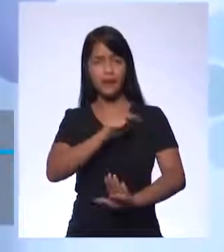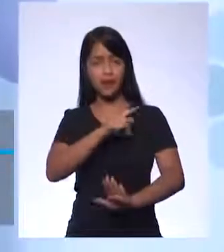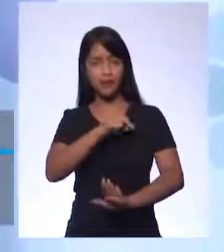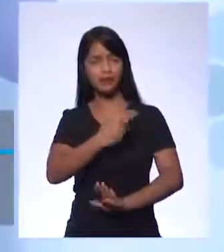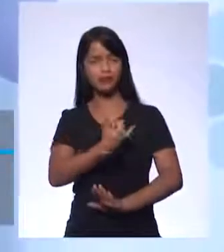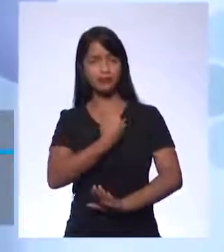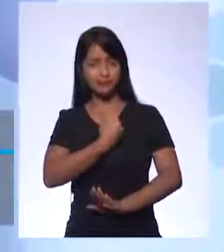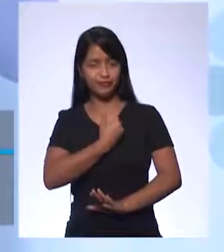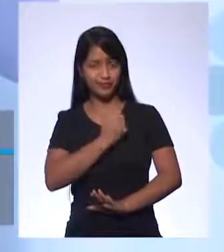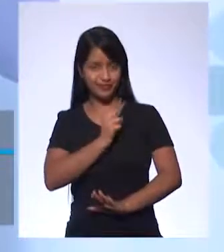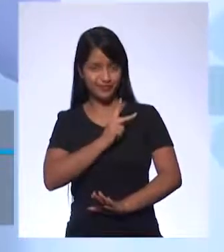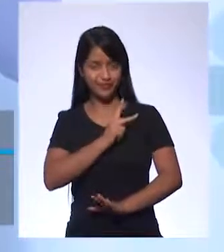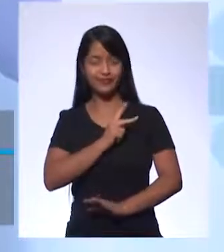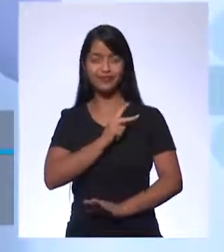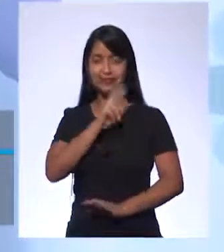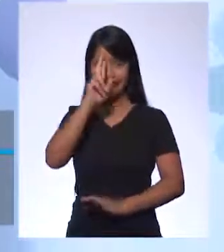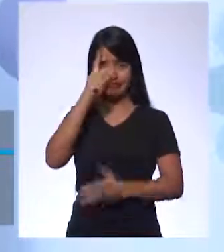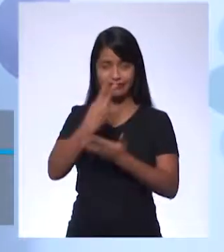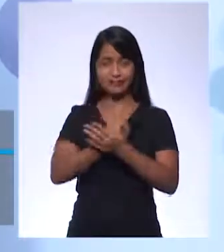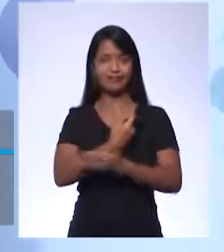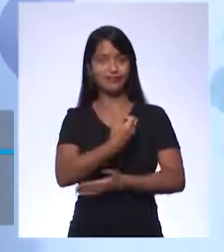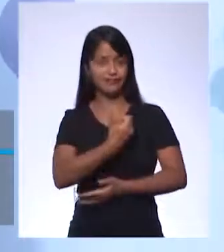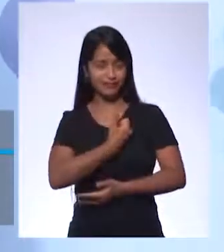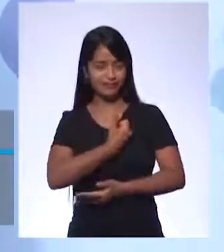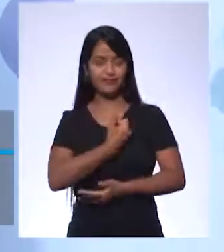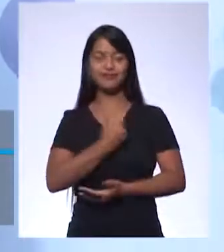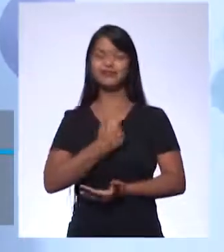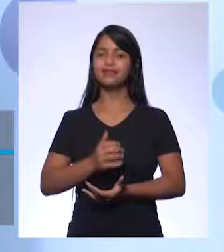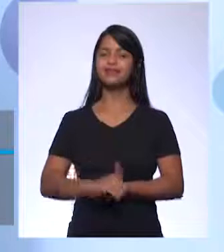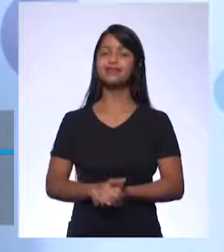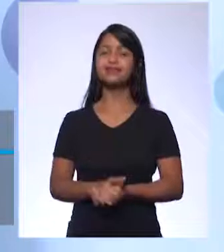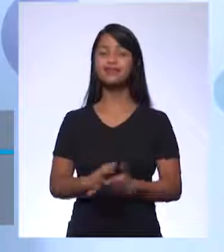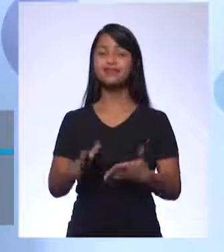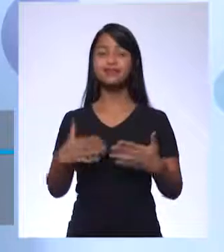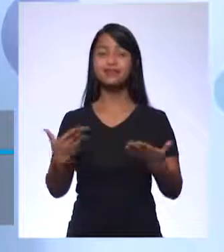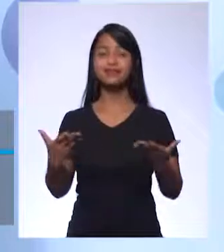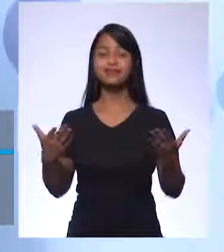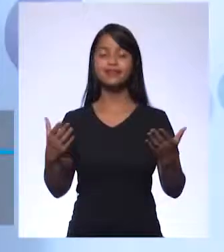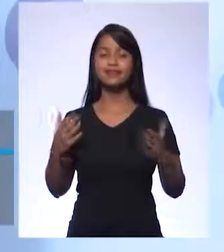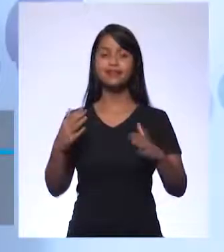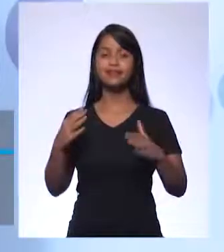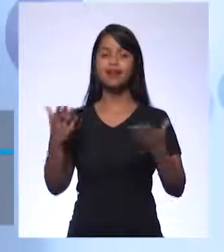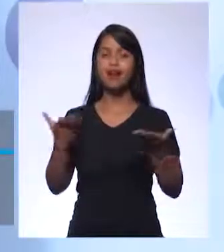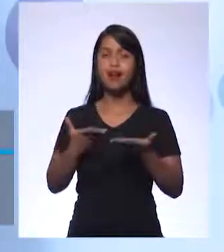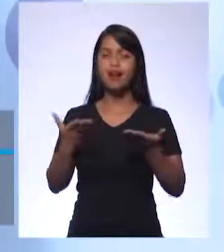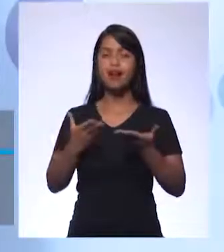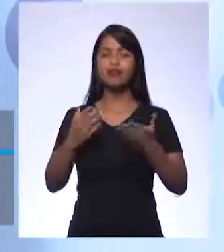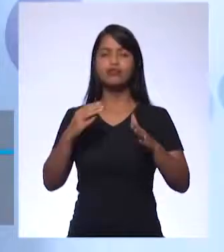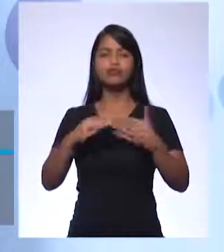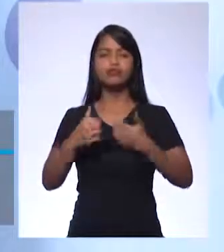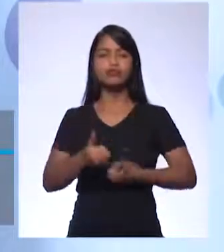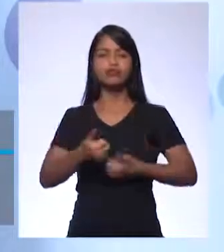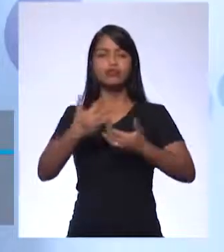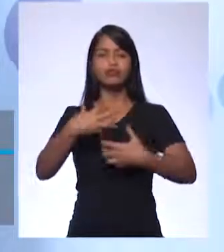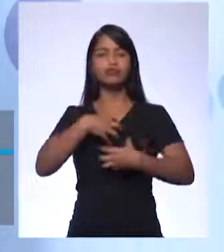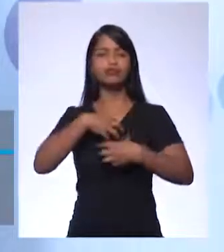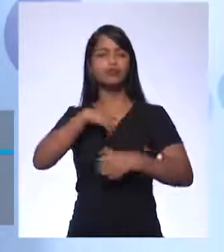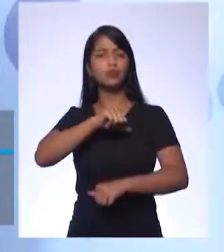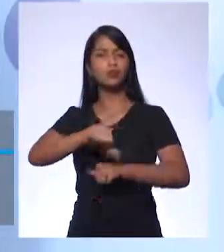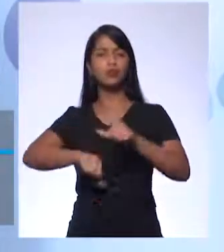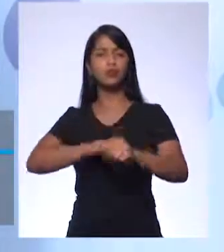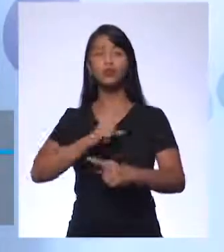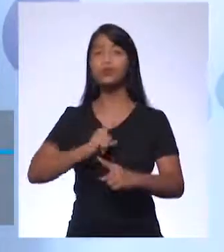bom? Eu quero dizer assim, que a ideia, né, do chat, até onde eu entendi, é que os